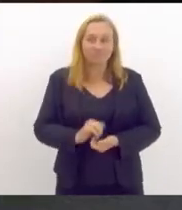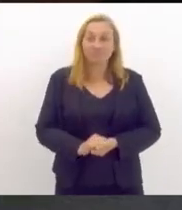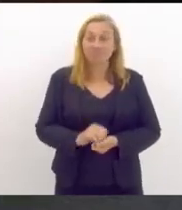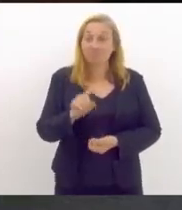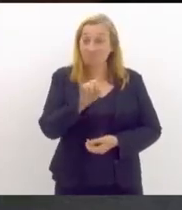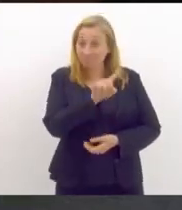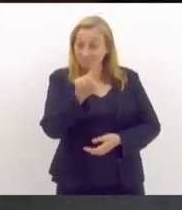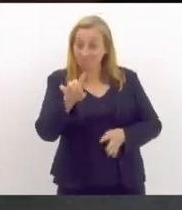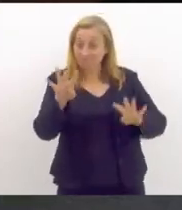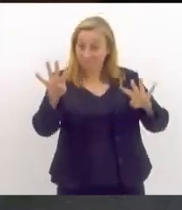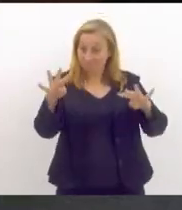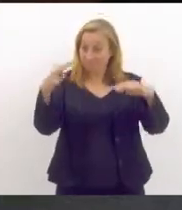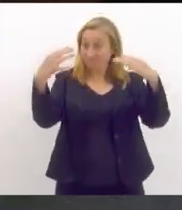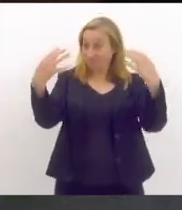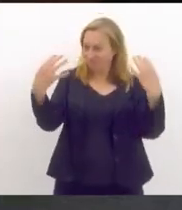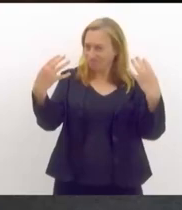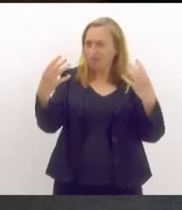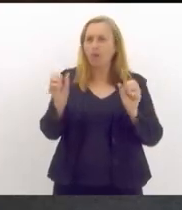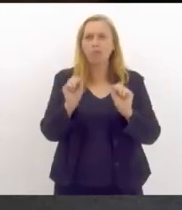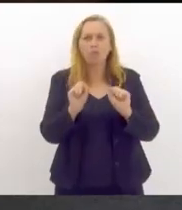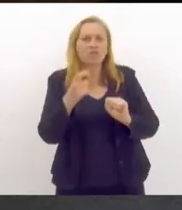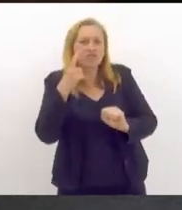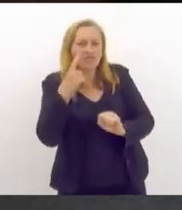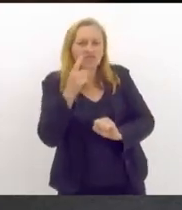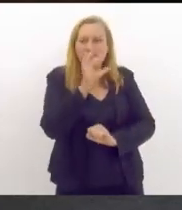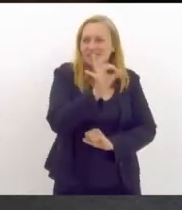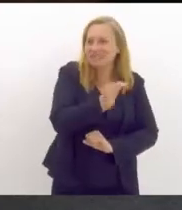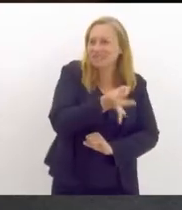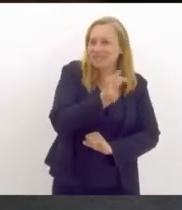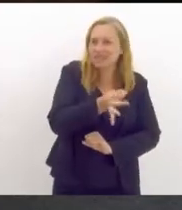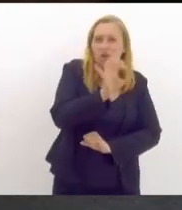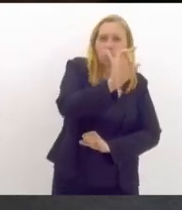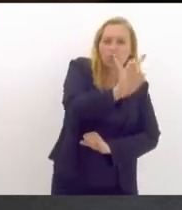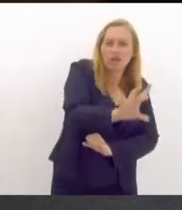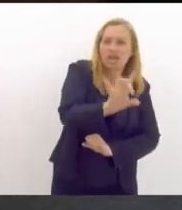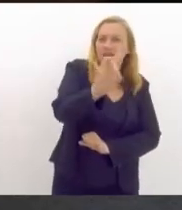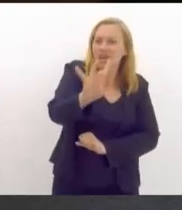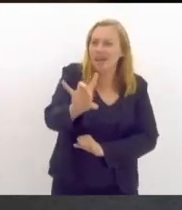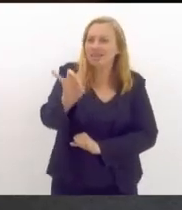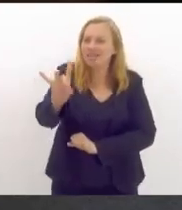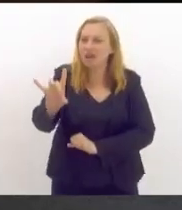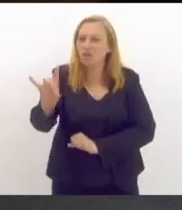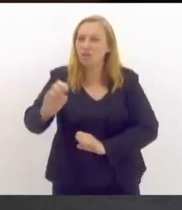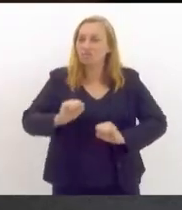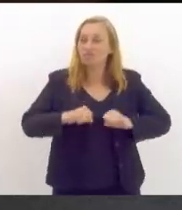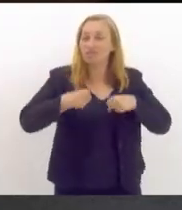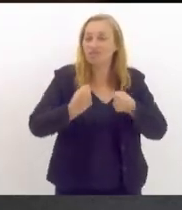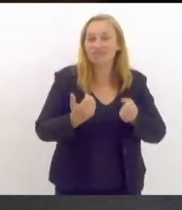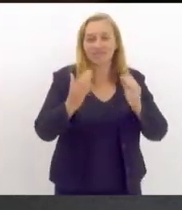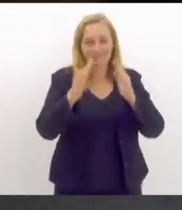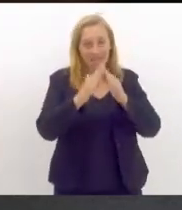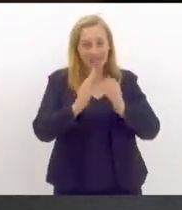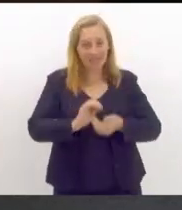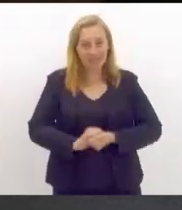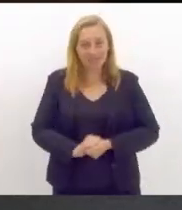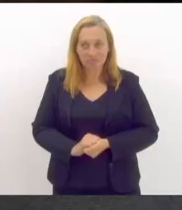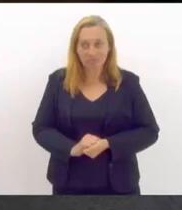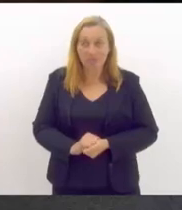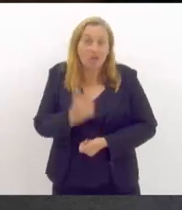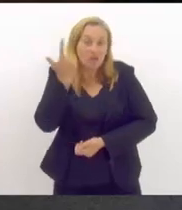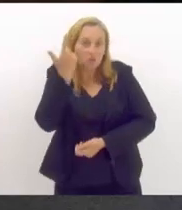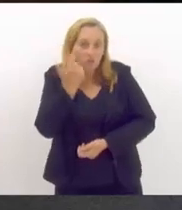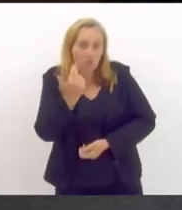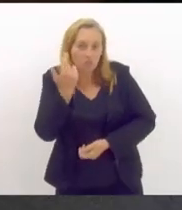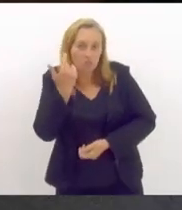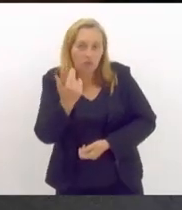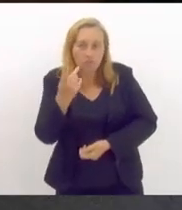nos assiste possa distinguir exatamente o que cada um defende nessa casa é comum nos